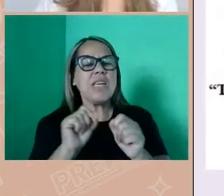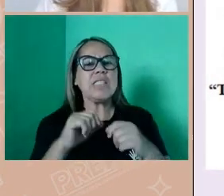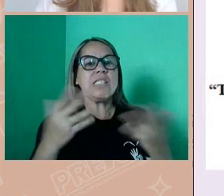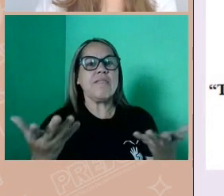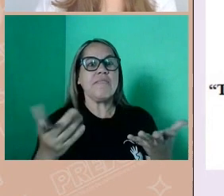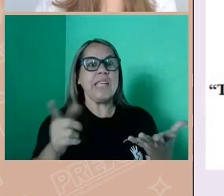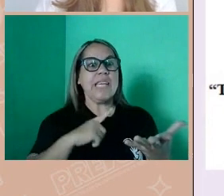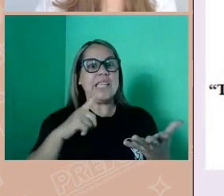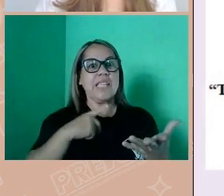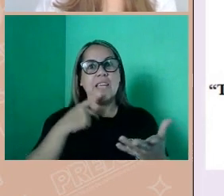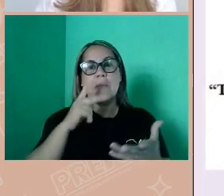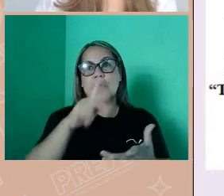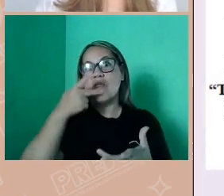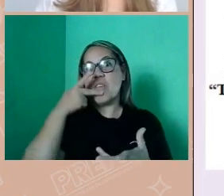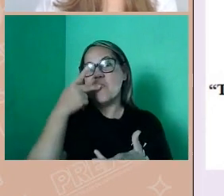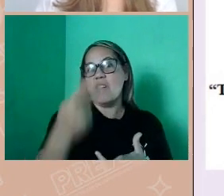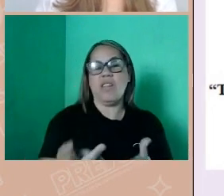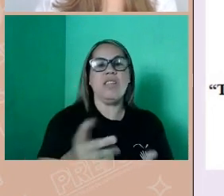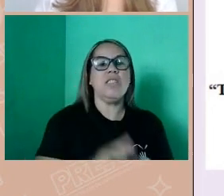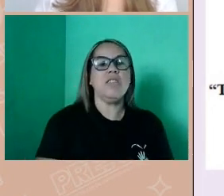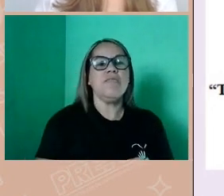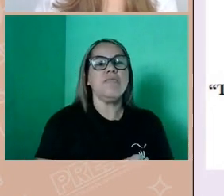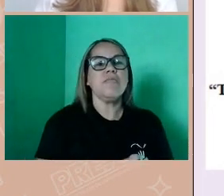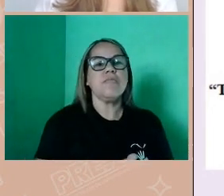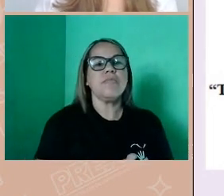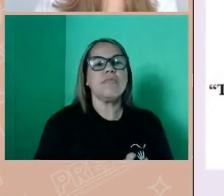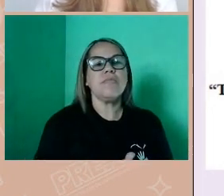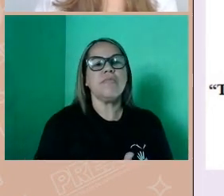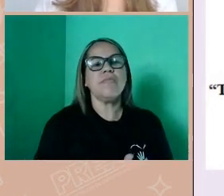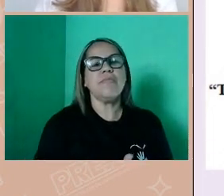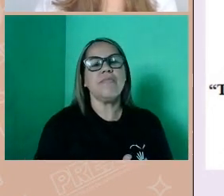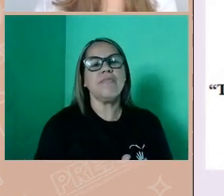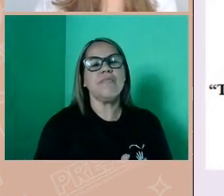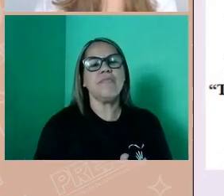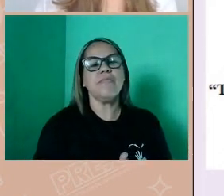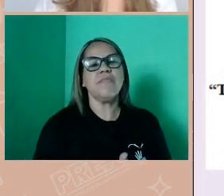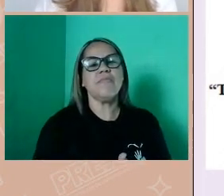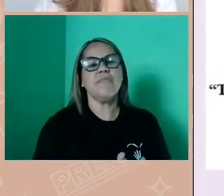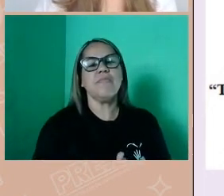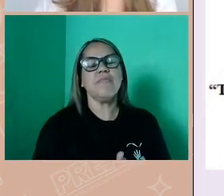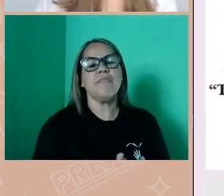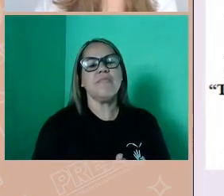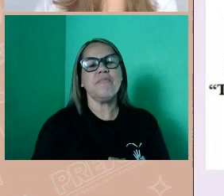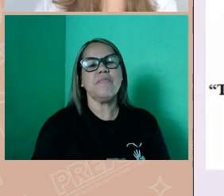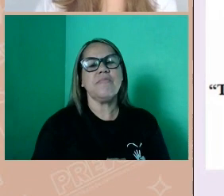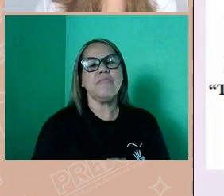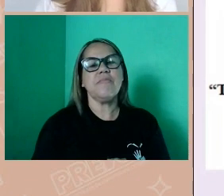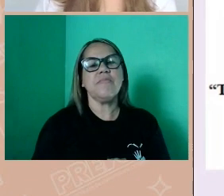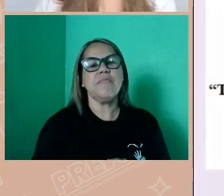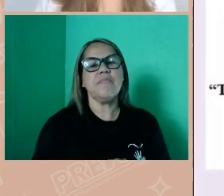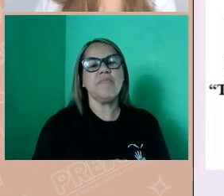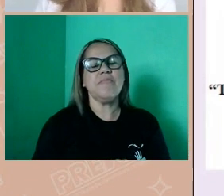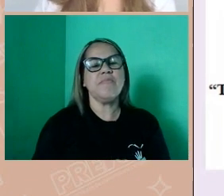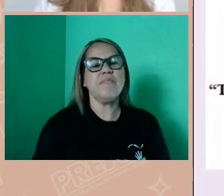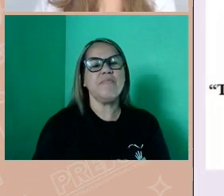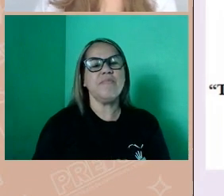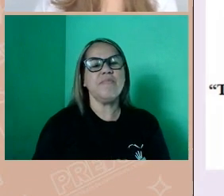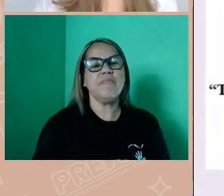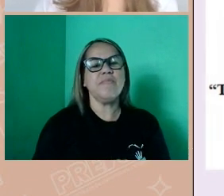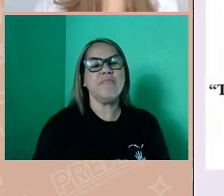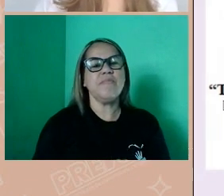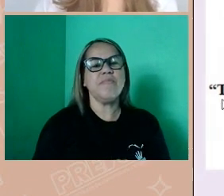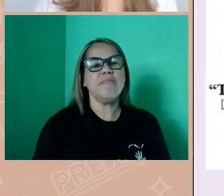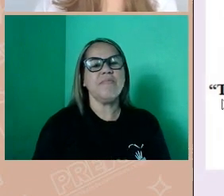tem a fala da professora logo abaixo então está lá there aren't any icons to click it's a chalkboard